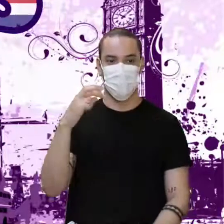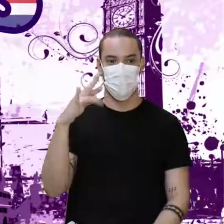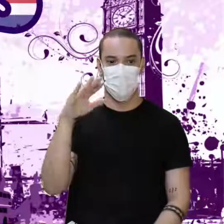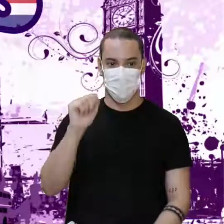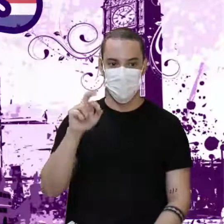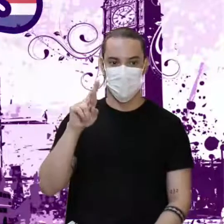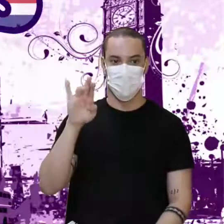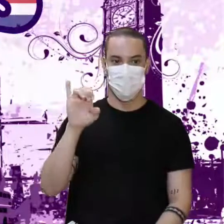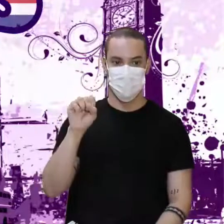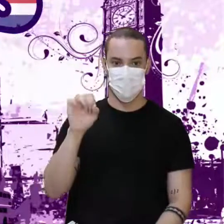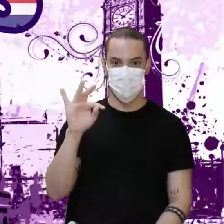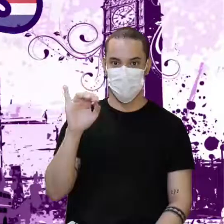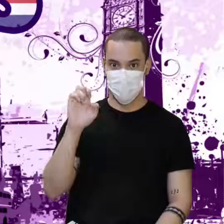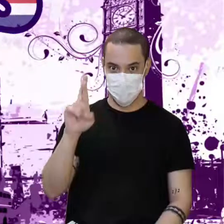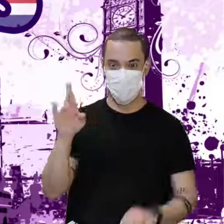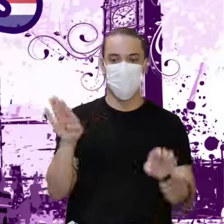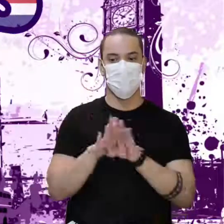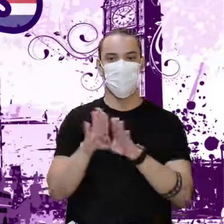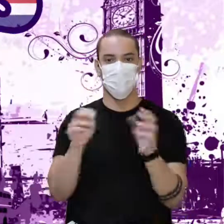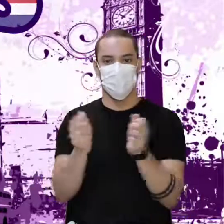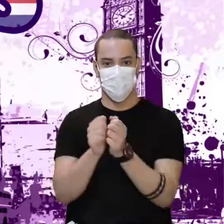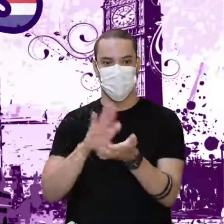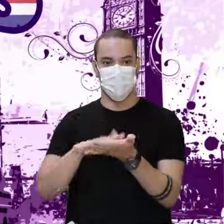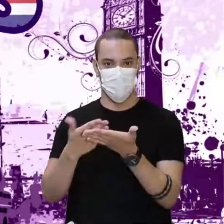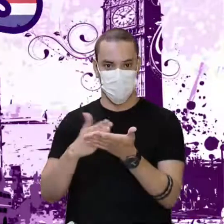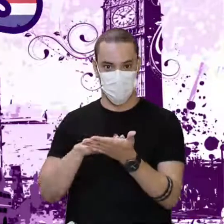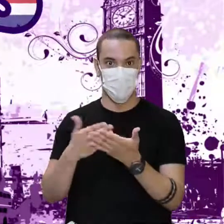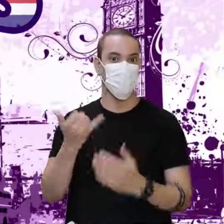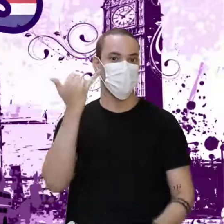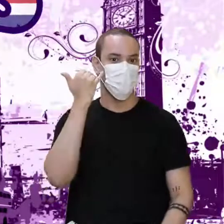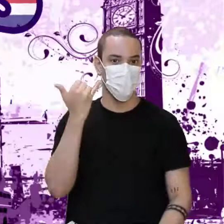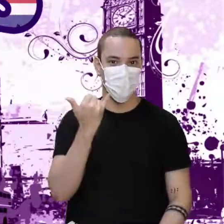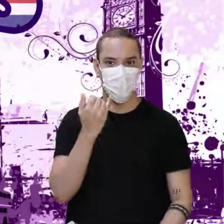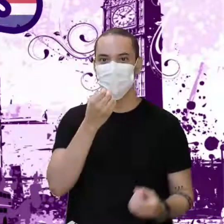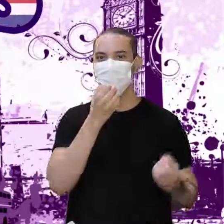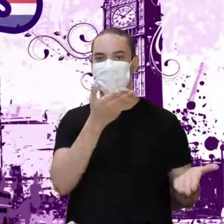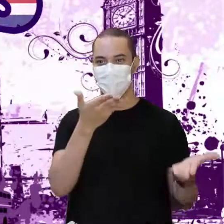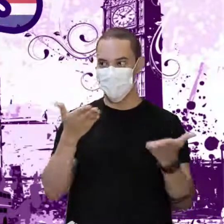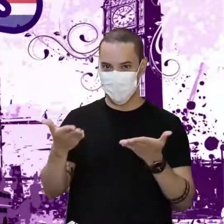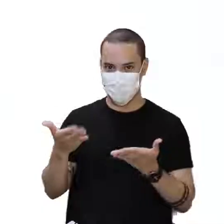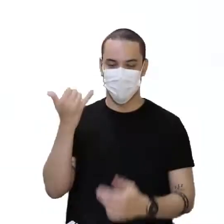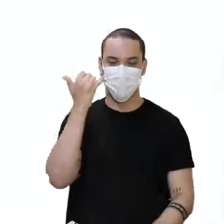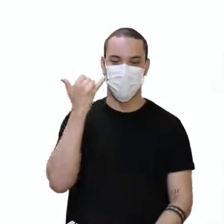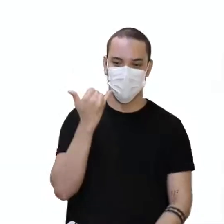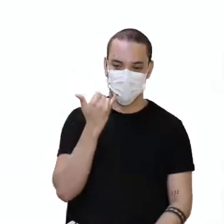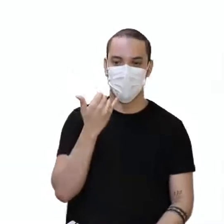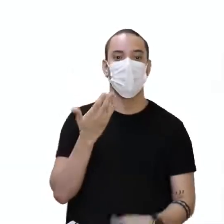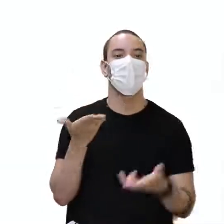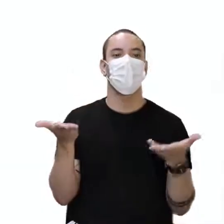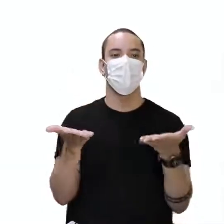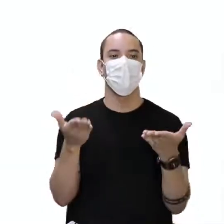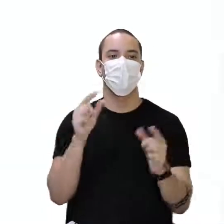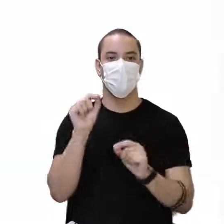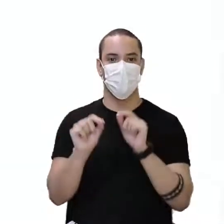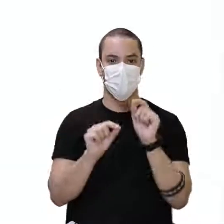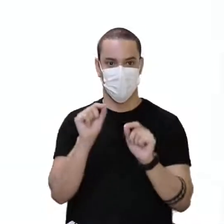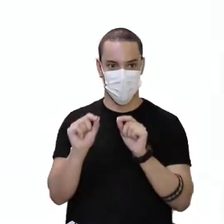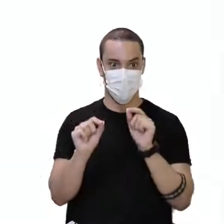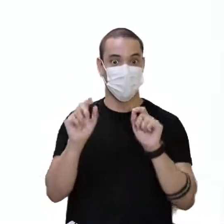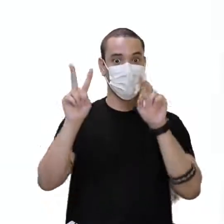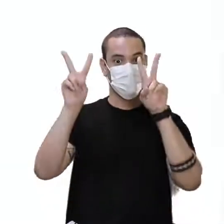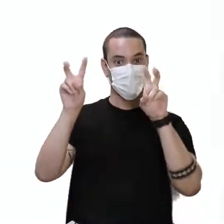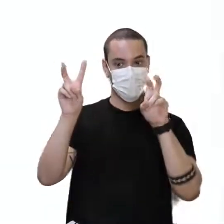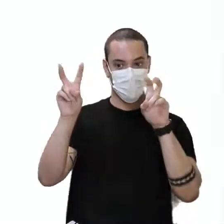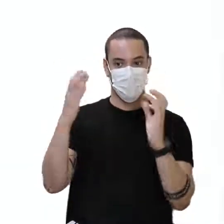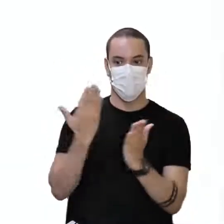Richer. It's a pleasure. E o nosso intérprete Vitor. Seja bem-vindo, Vitor. Temos agora aqui, o tema